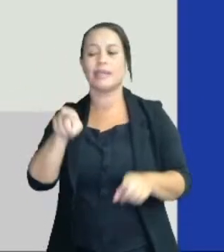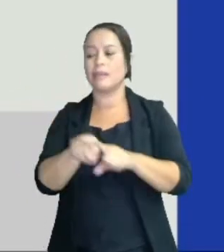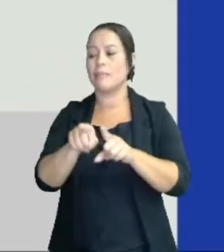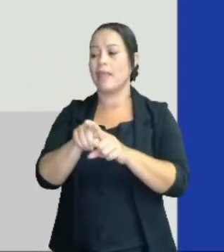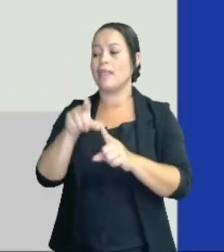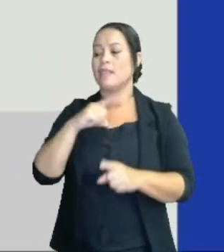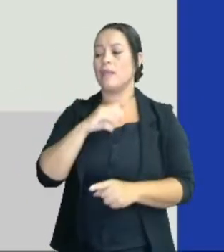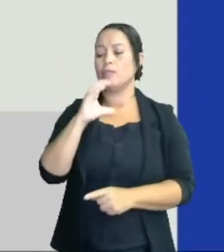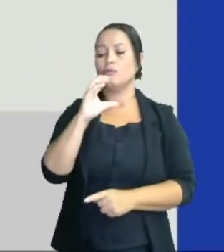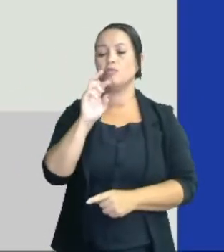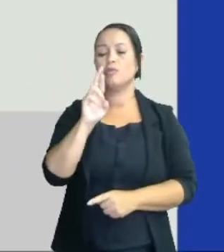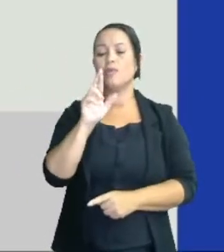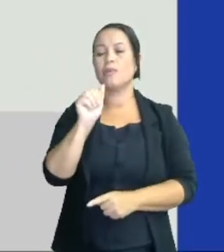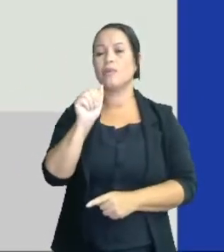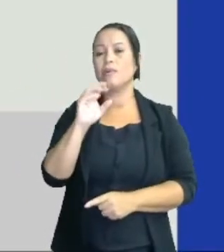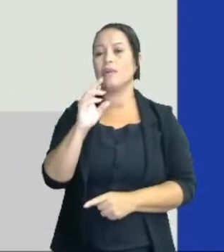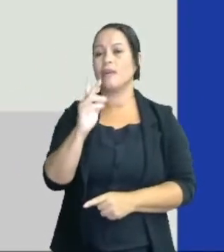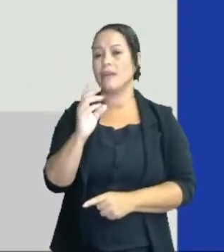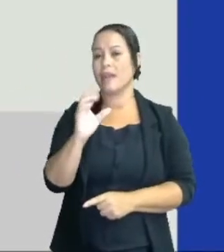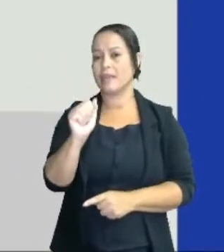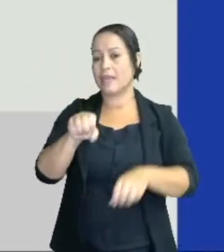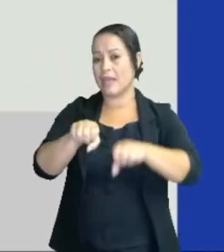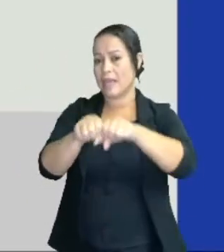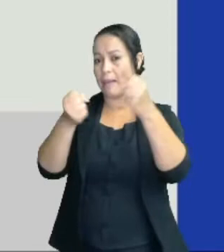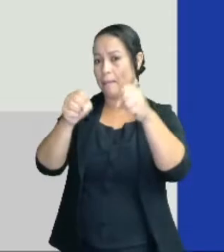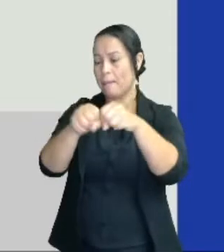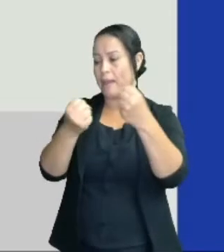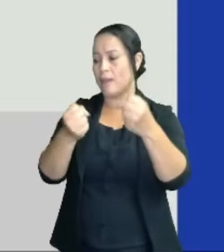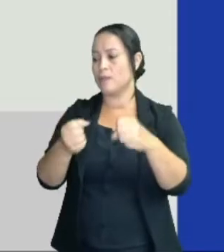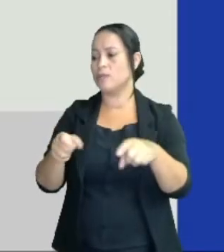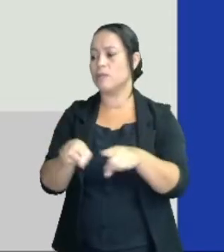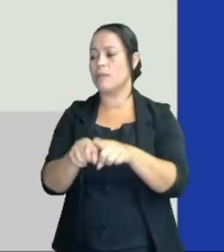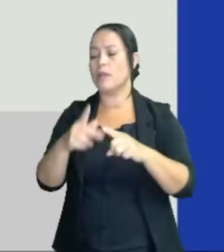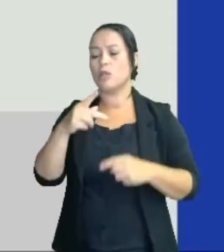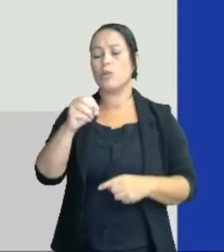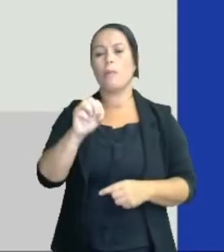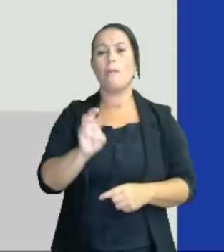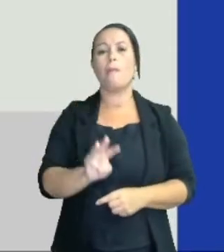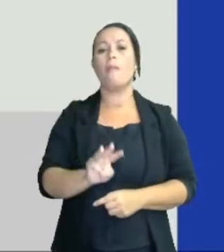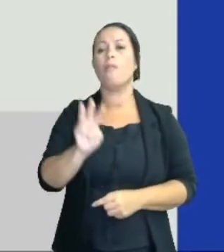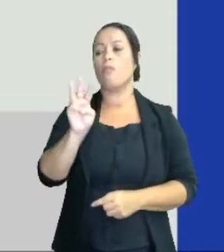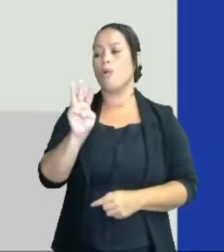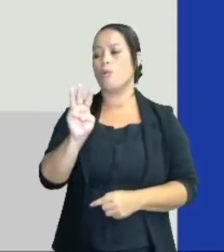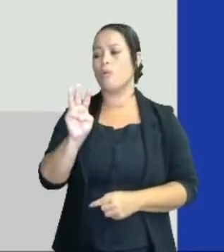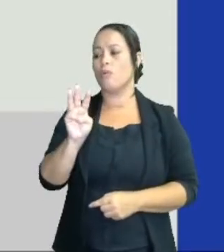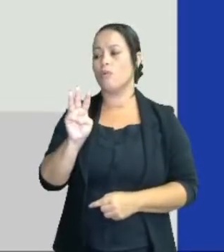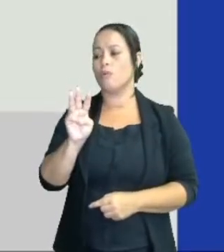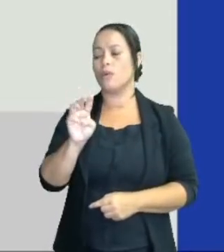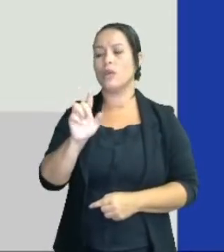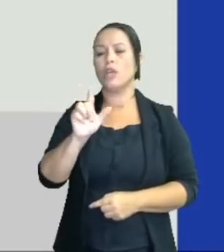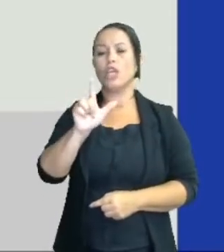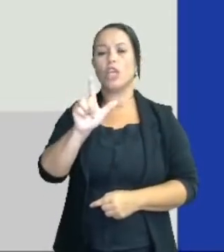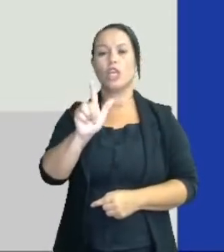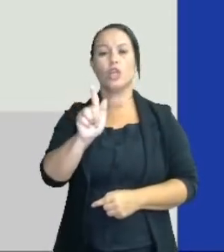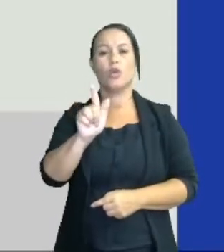crack, que é alguma coisa quando está quebrando. O pou e o glup, medo.